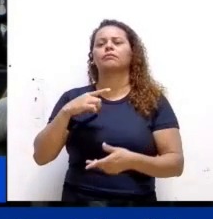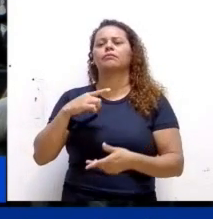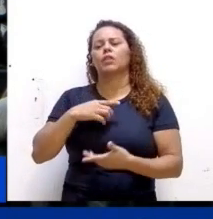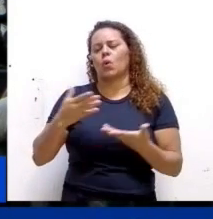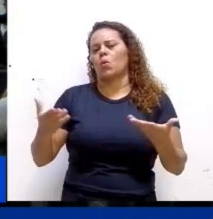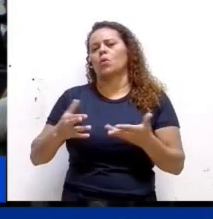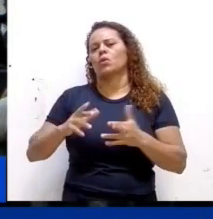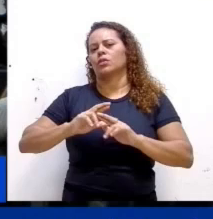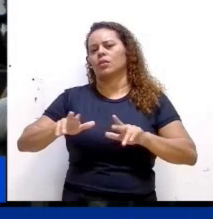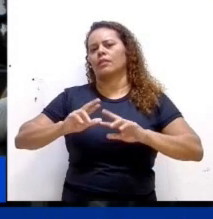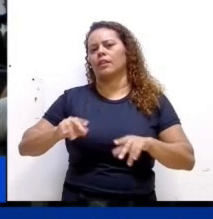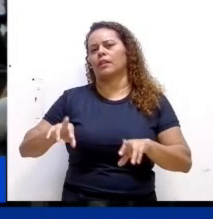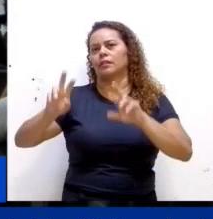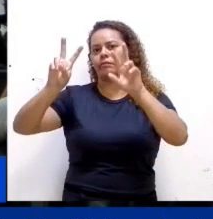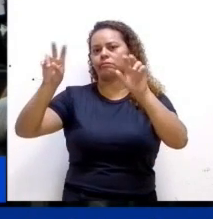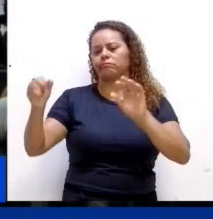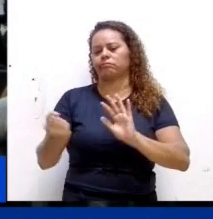familiares.